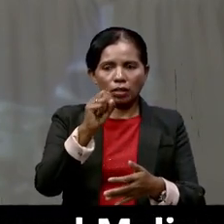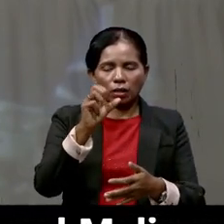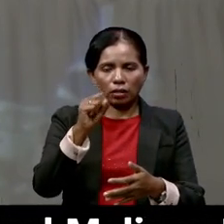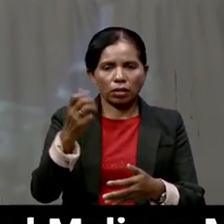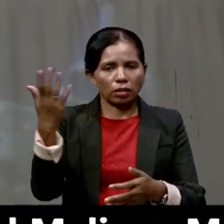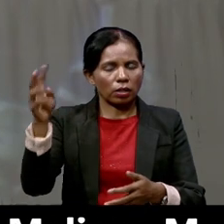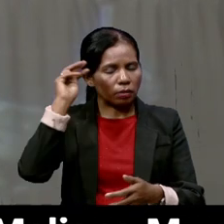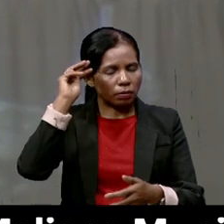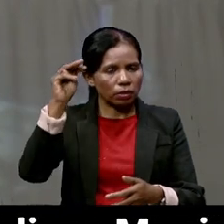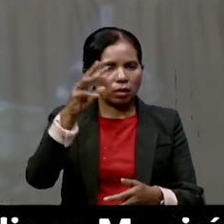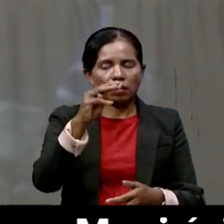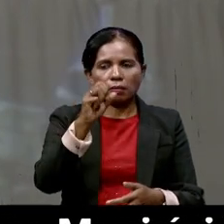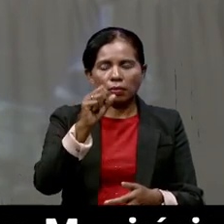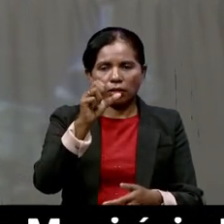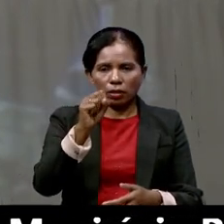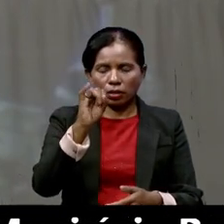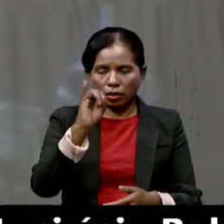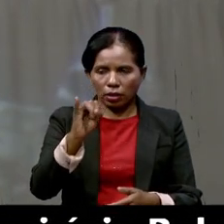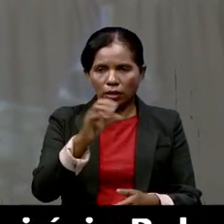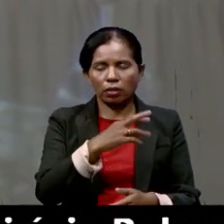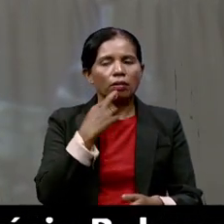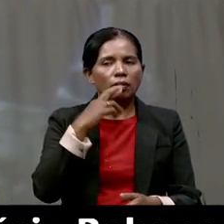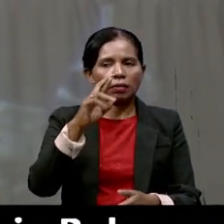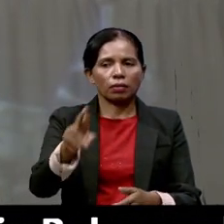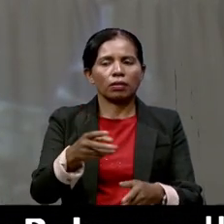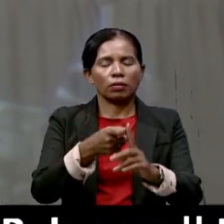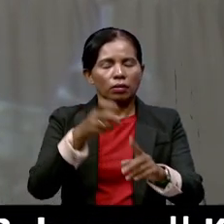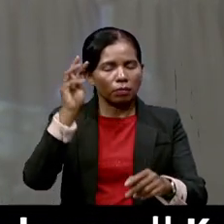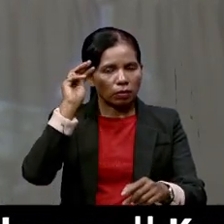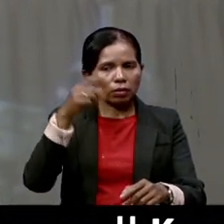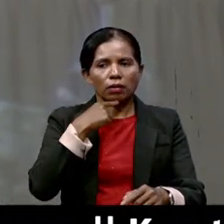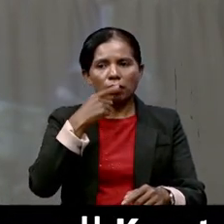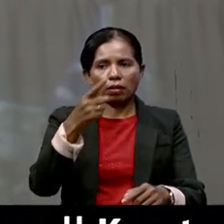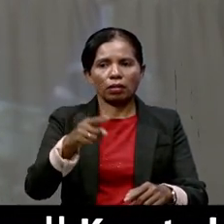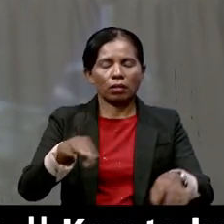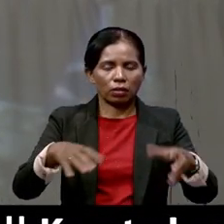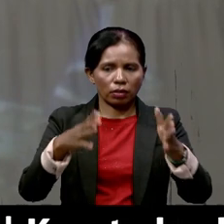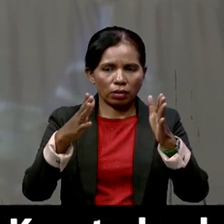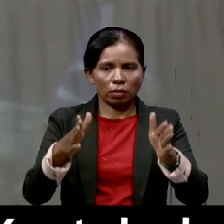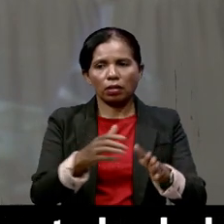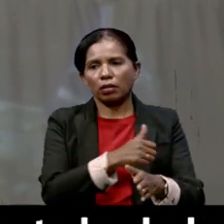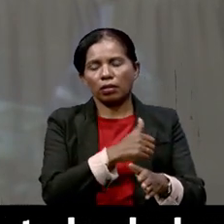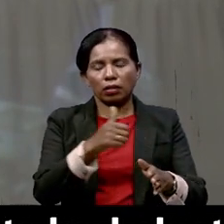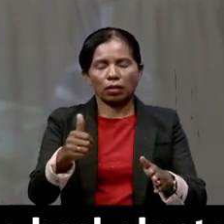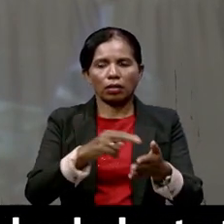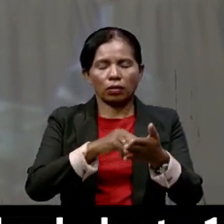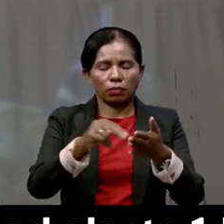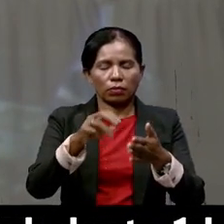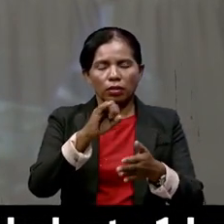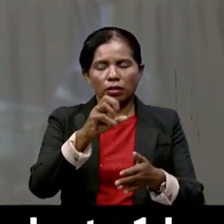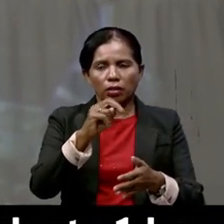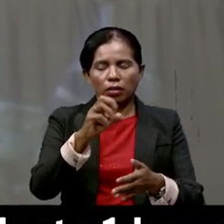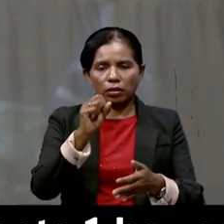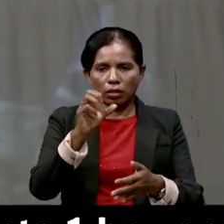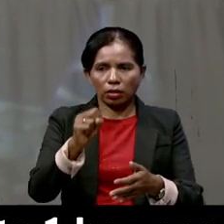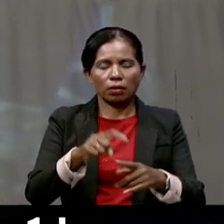Ministerio Solidaridade Sosial na inklusaun no resposta husi Ministerio Rasi kata funcionario sira balung mak numero siguran sosial registadu